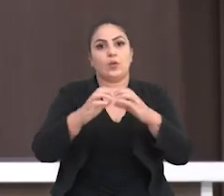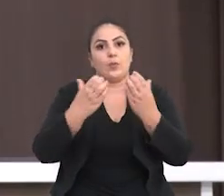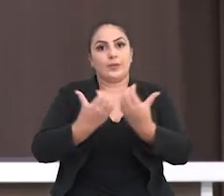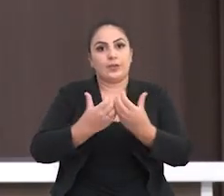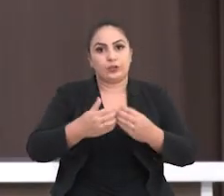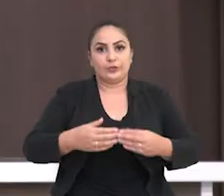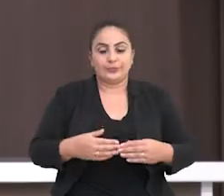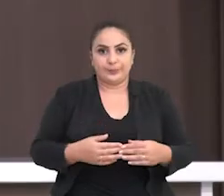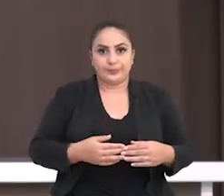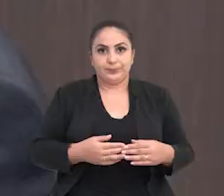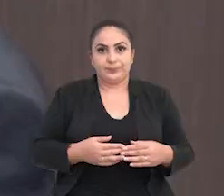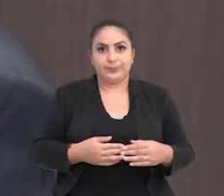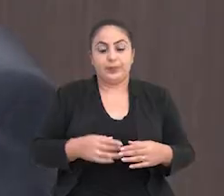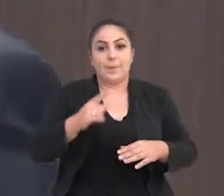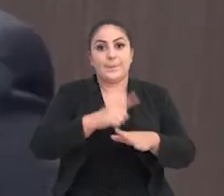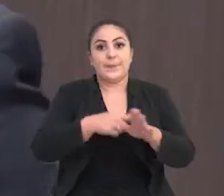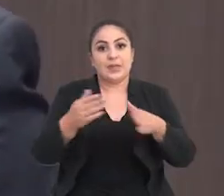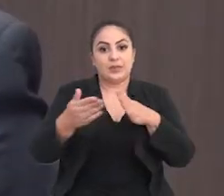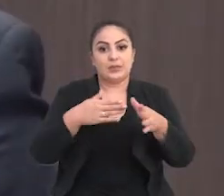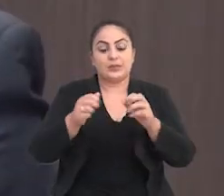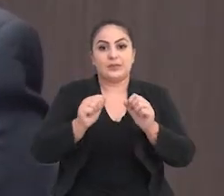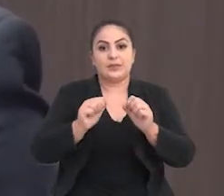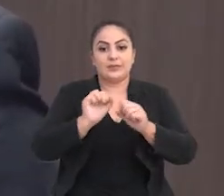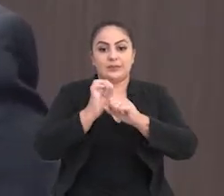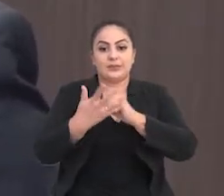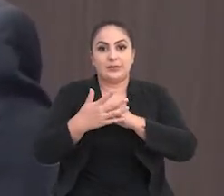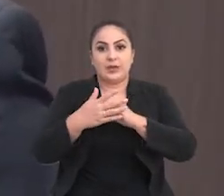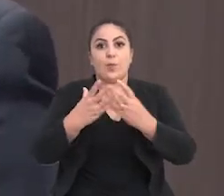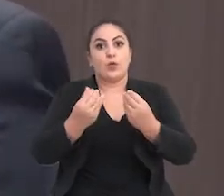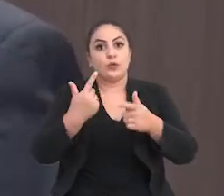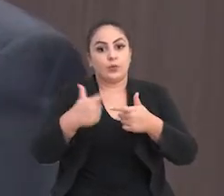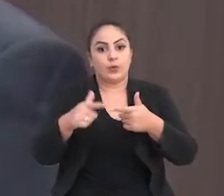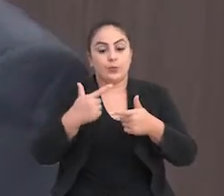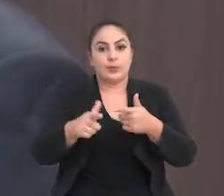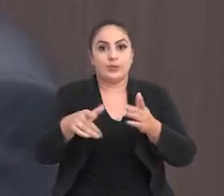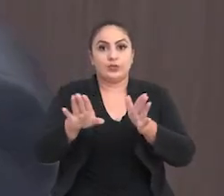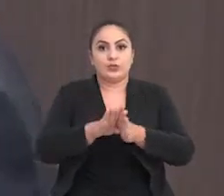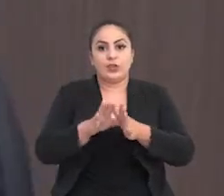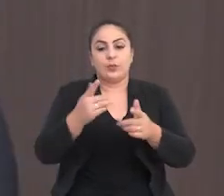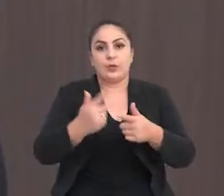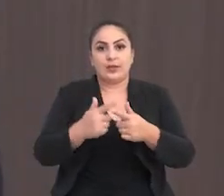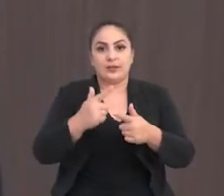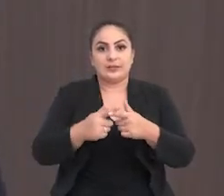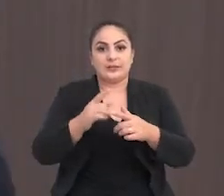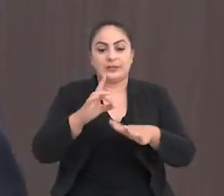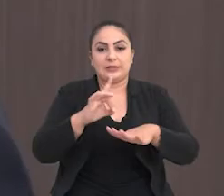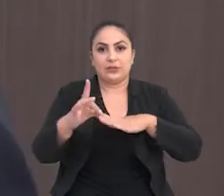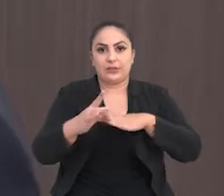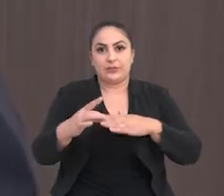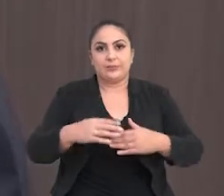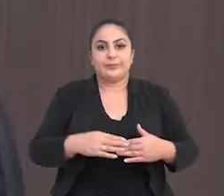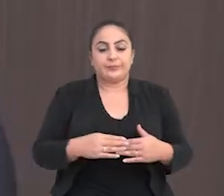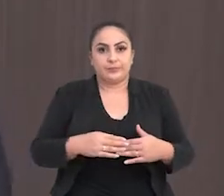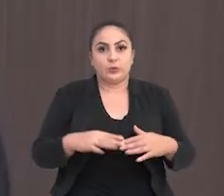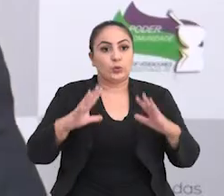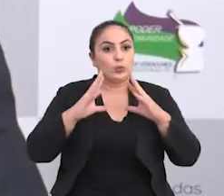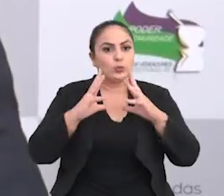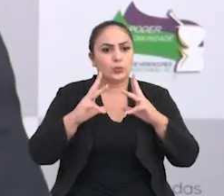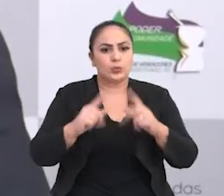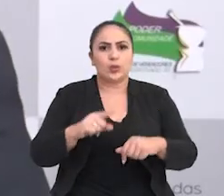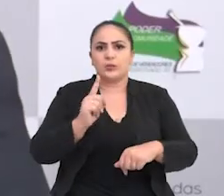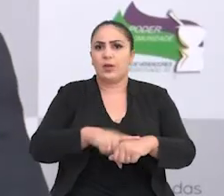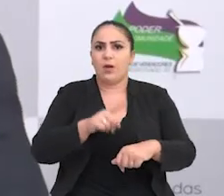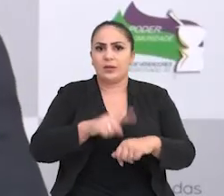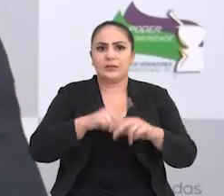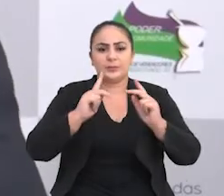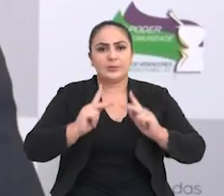a comunidade. Durante a pandemia, muitos problemas chegam através das redes sociais. Toda